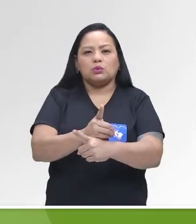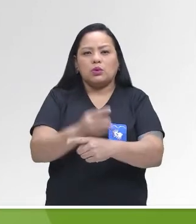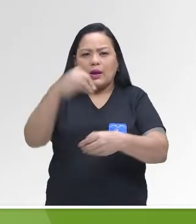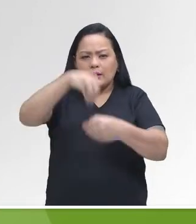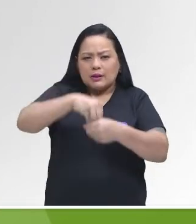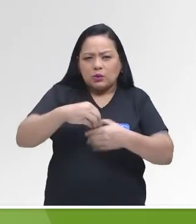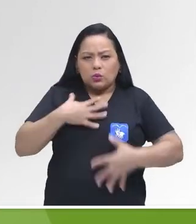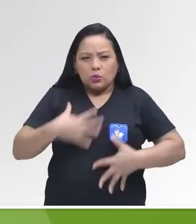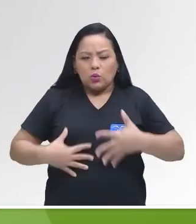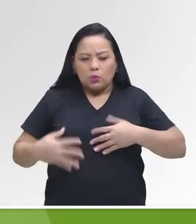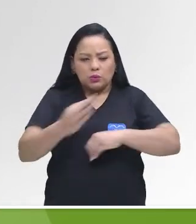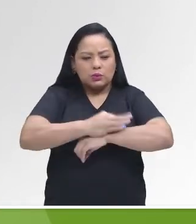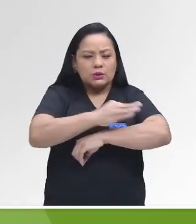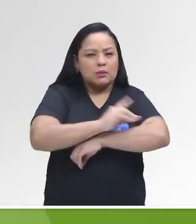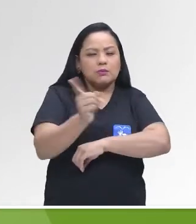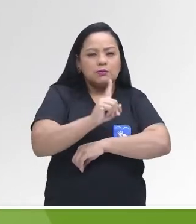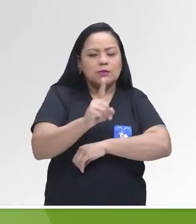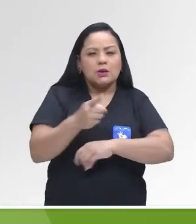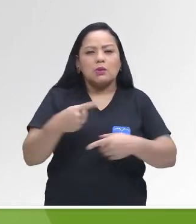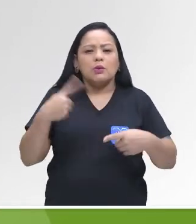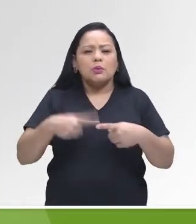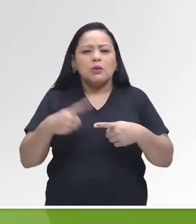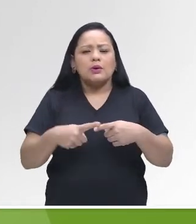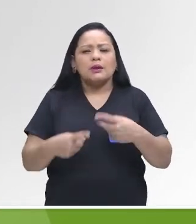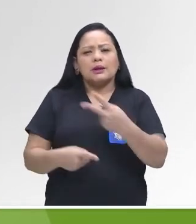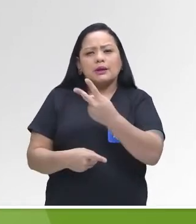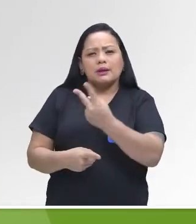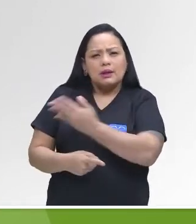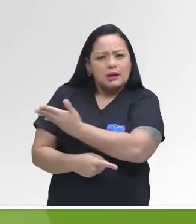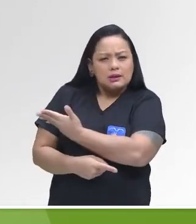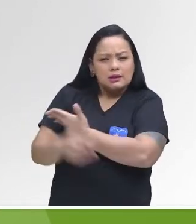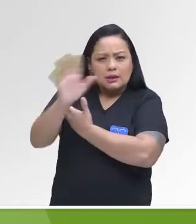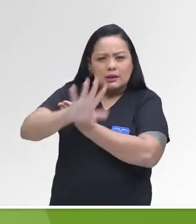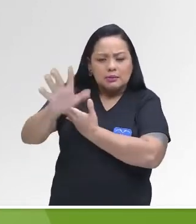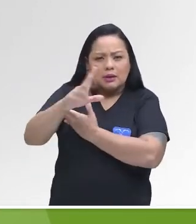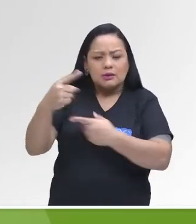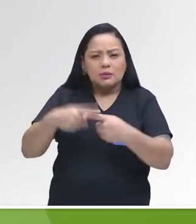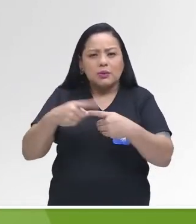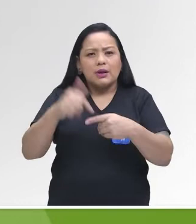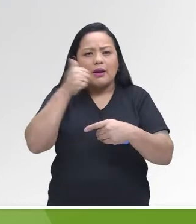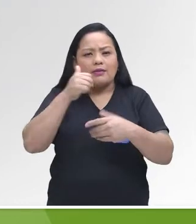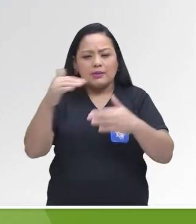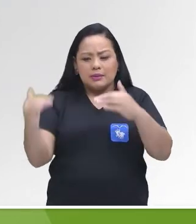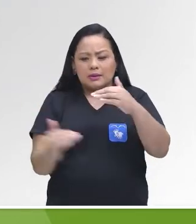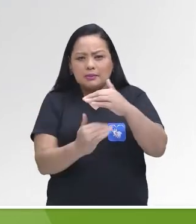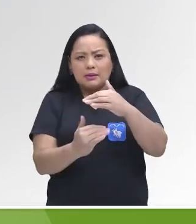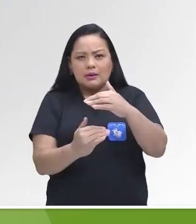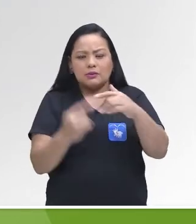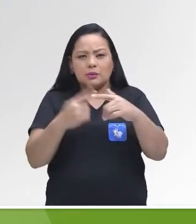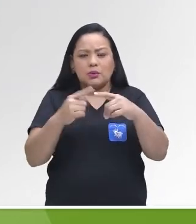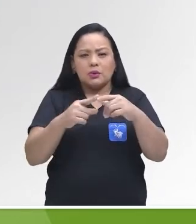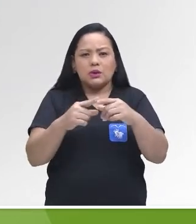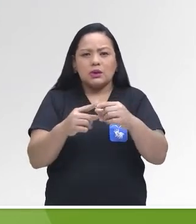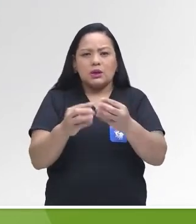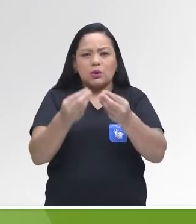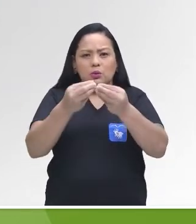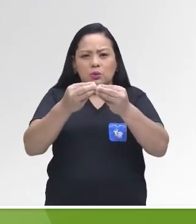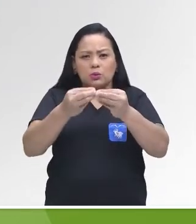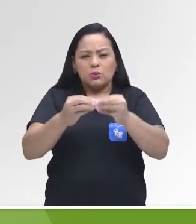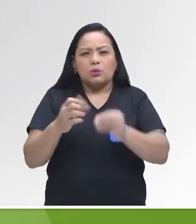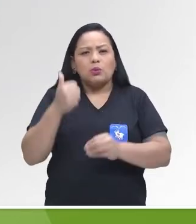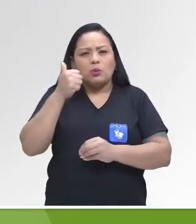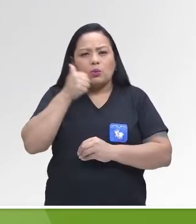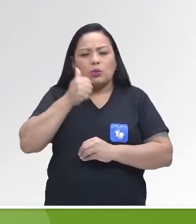Eles ficam nessa posição que é para quando a fêmea que está ali embaixo, ela colocar os seus óvulos para fora